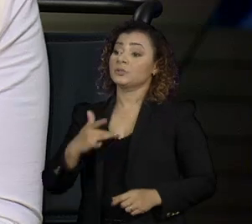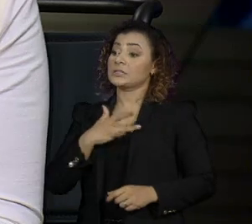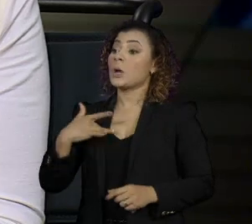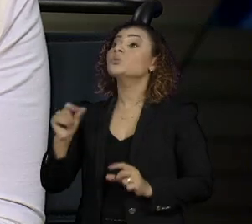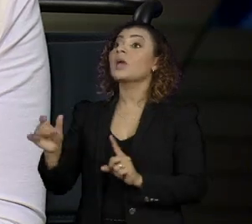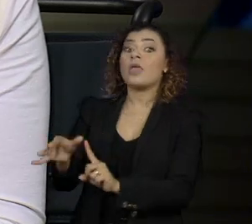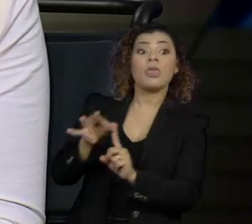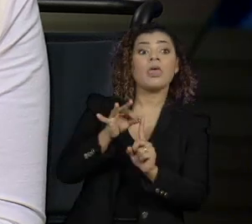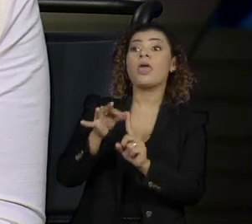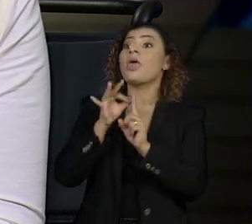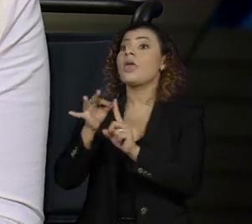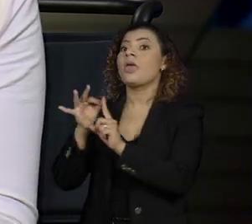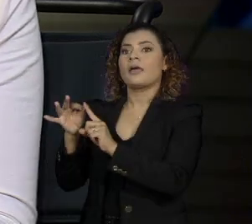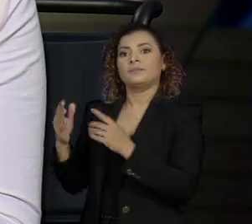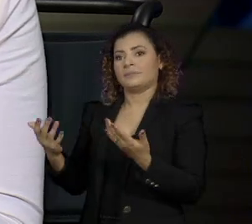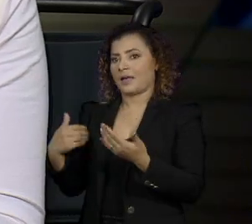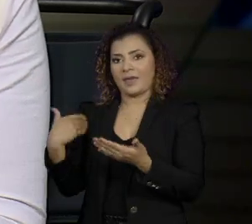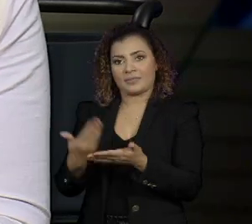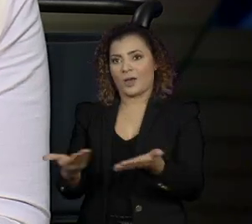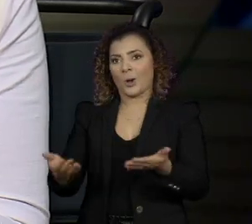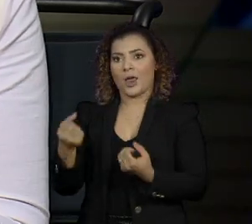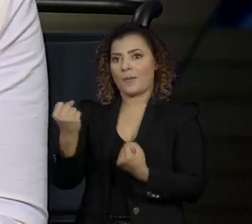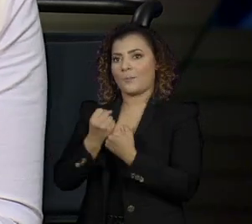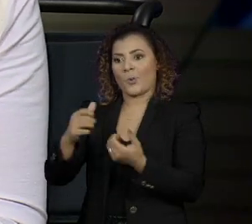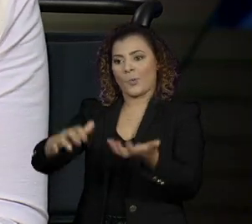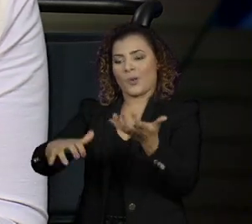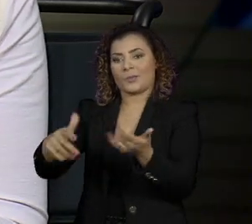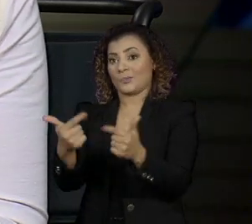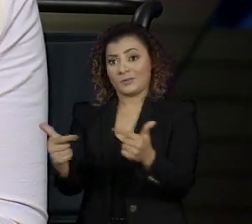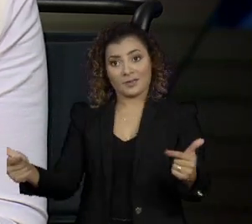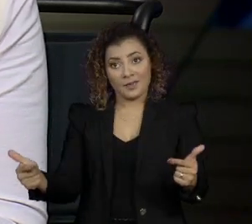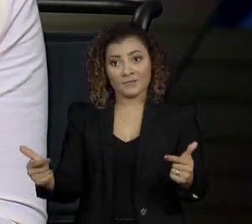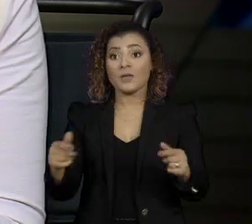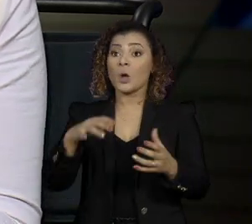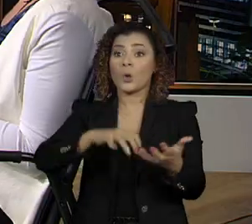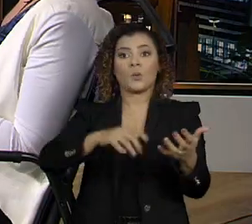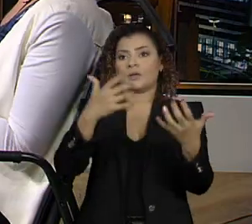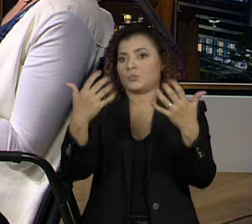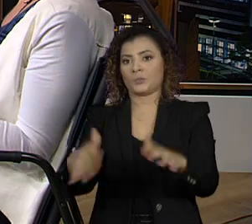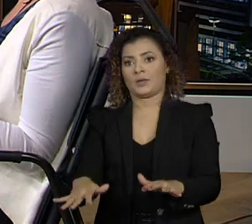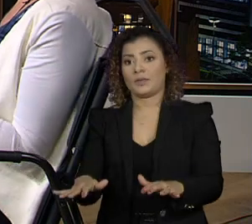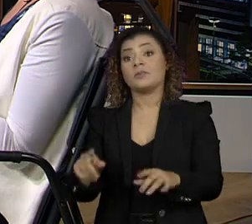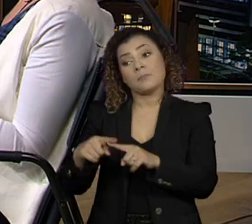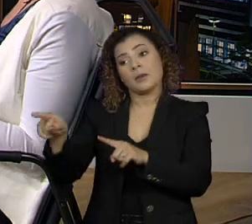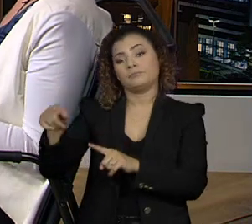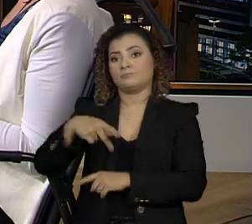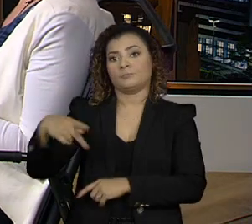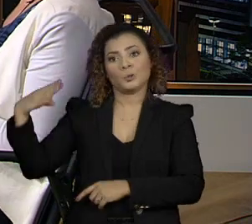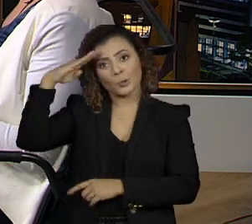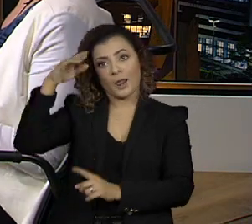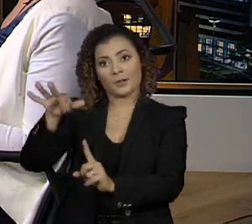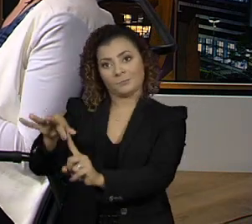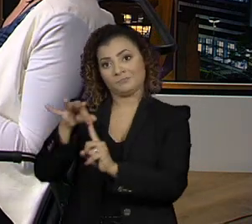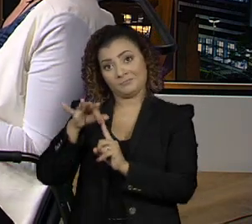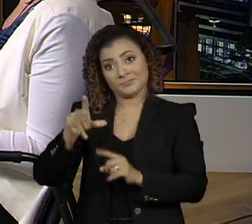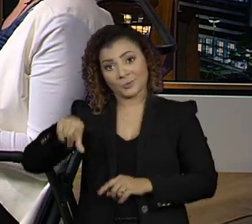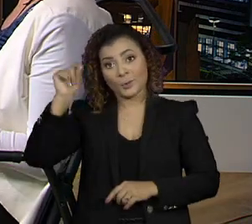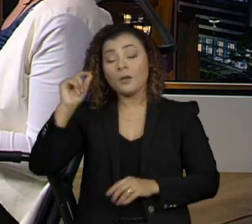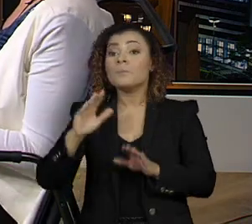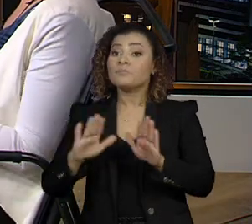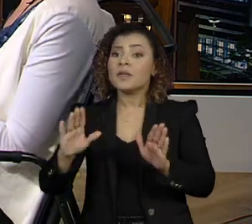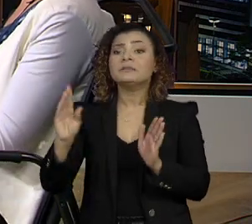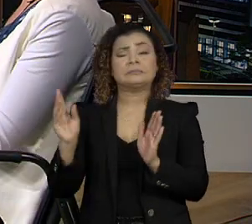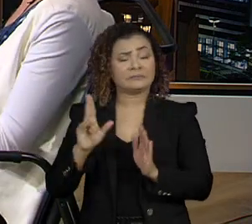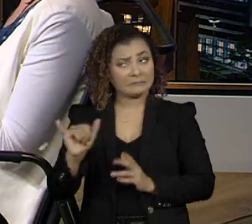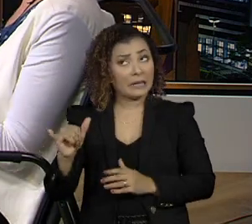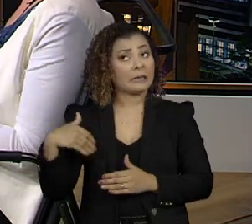e isso não teve apoio do Congresso, essa troca não foi a partir do que o Congresso queria. Então, me parece que o custo ainda vai ser muito